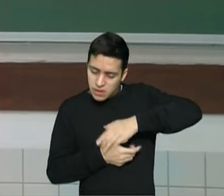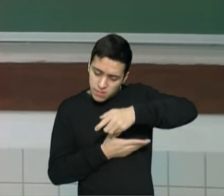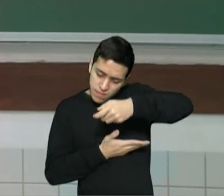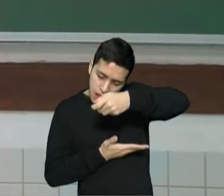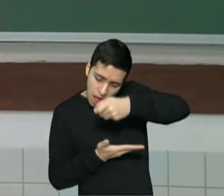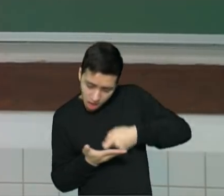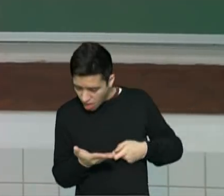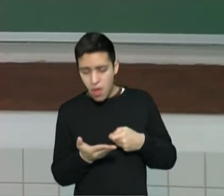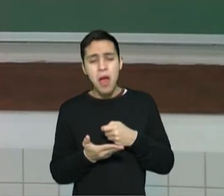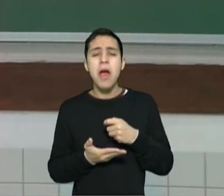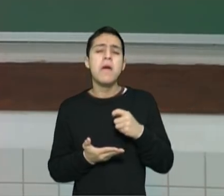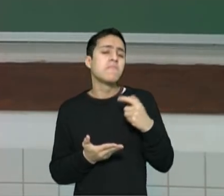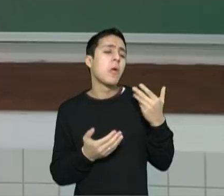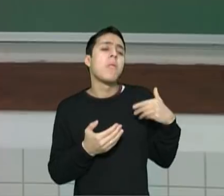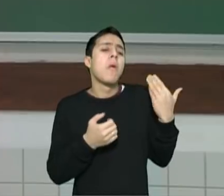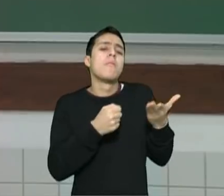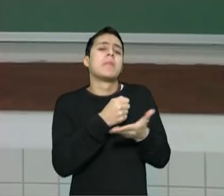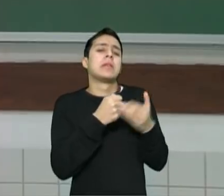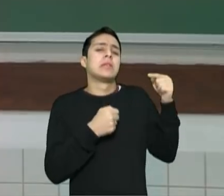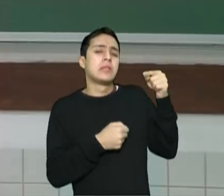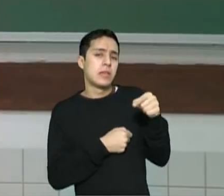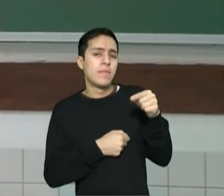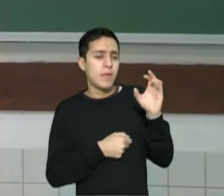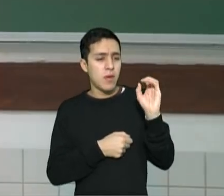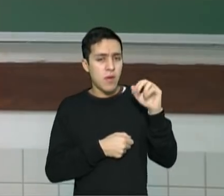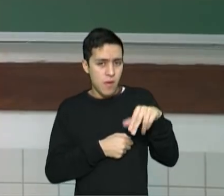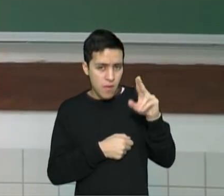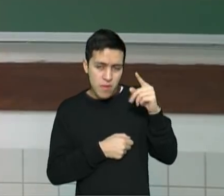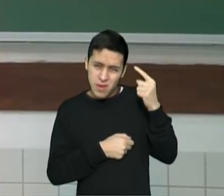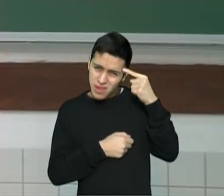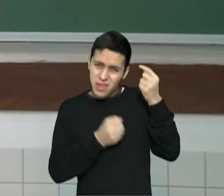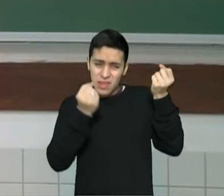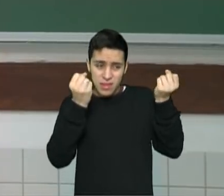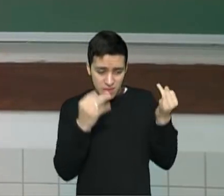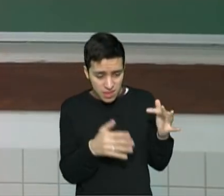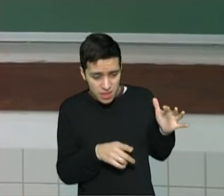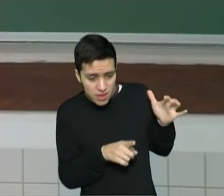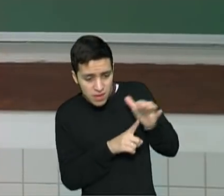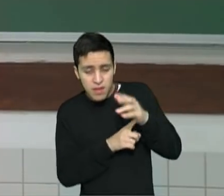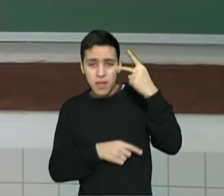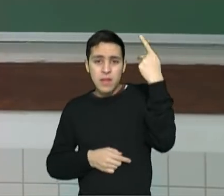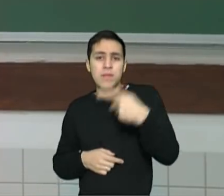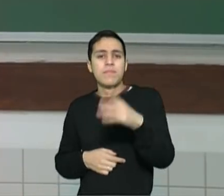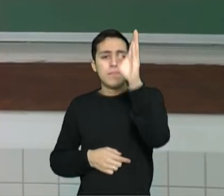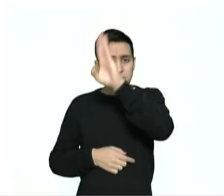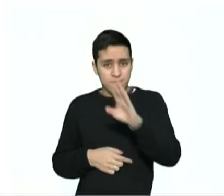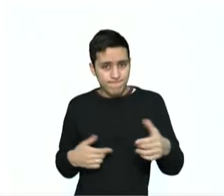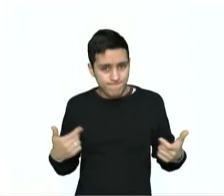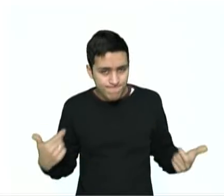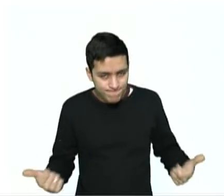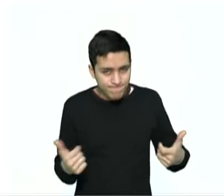palavras um dos princípios da ONU e falem sobre essa influência no Brasil. Vamos lá?